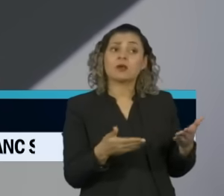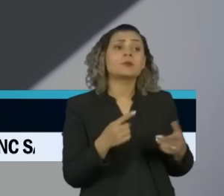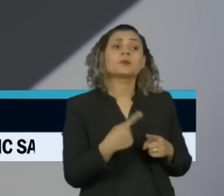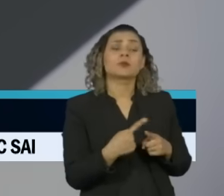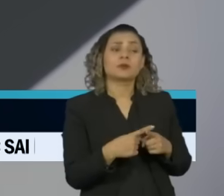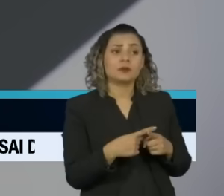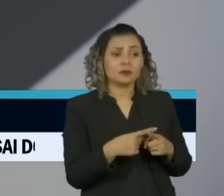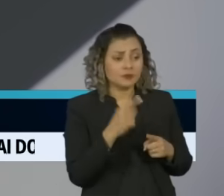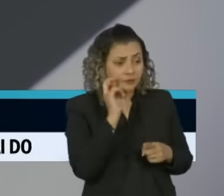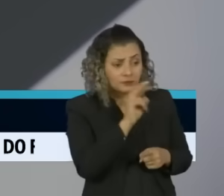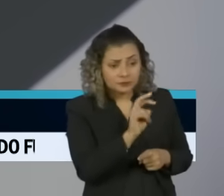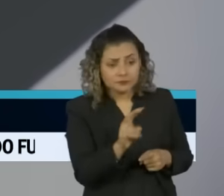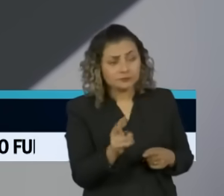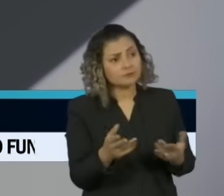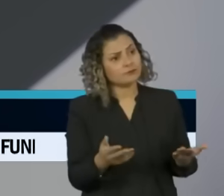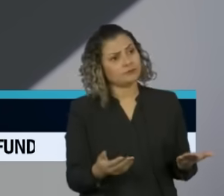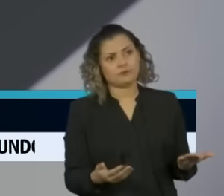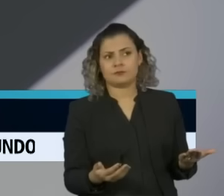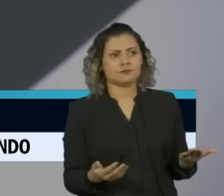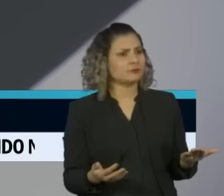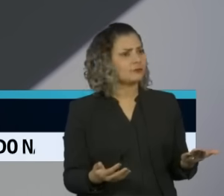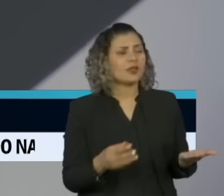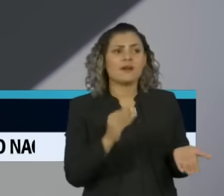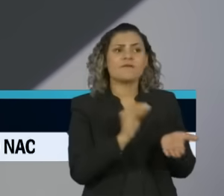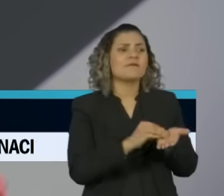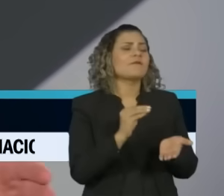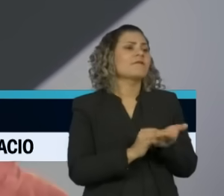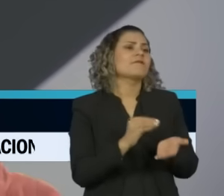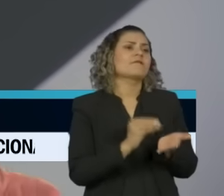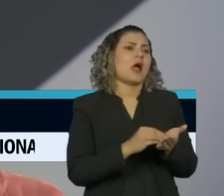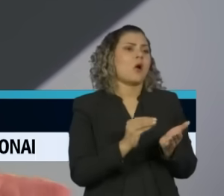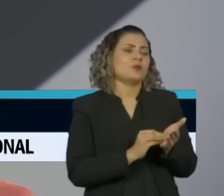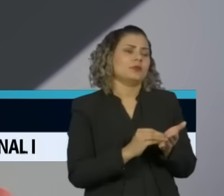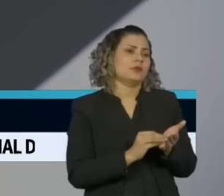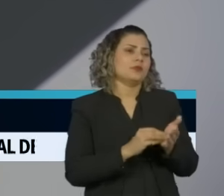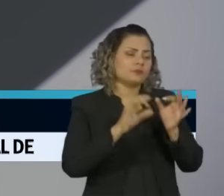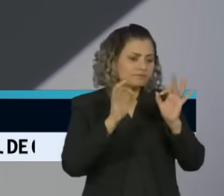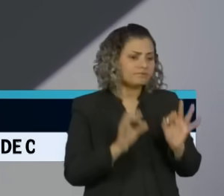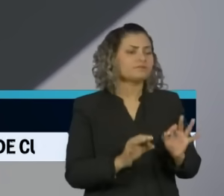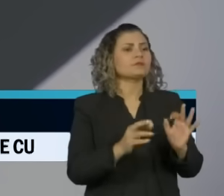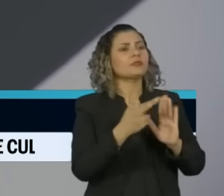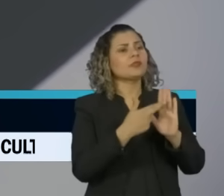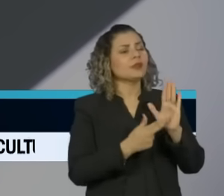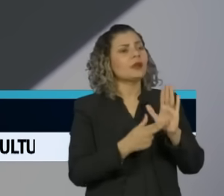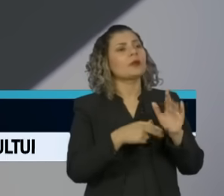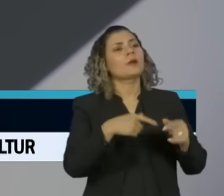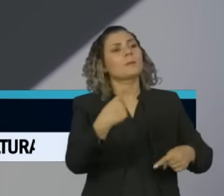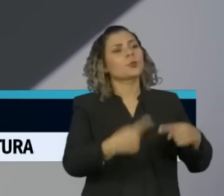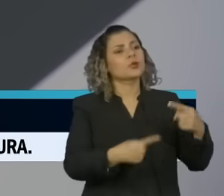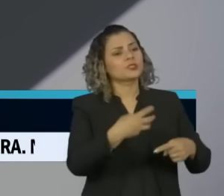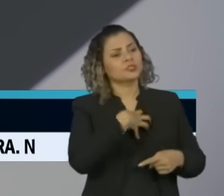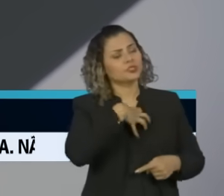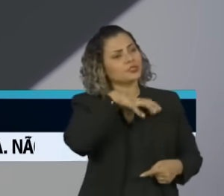você coloca essa falta de seguimento e de mudanças de